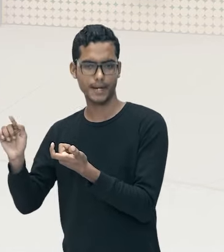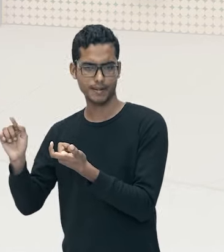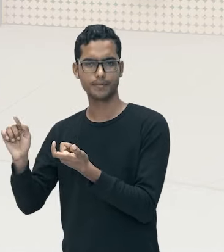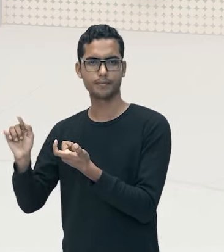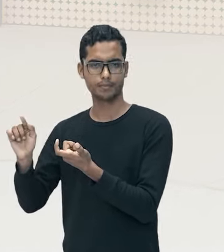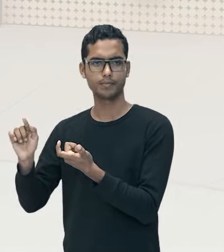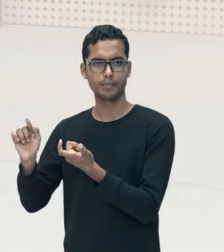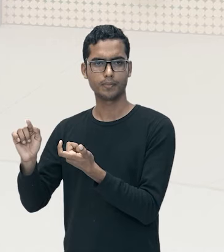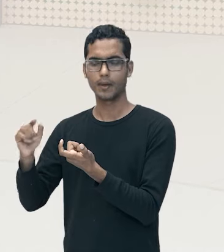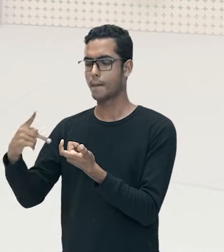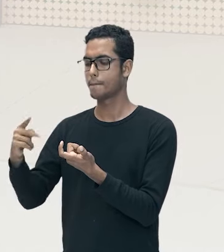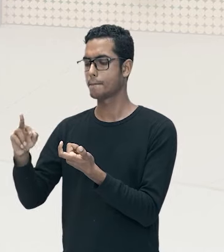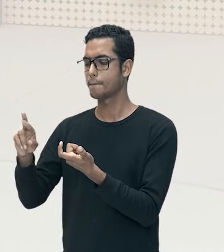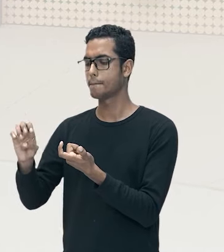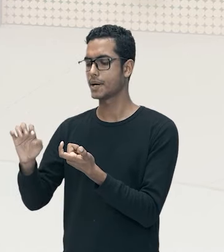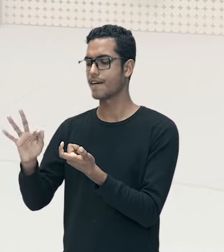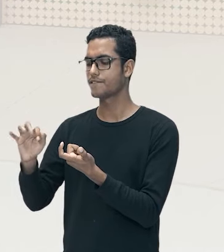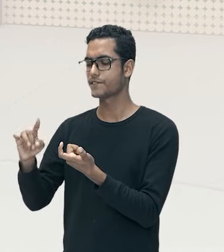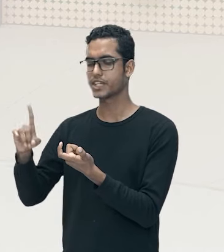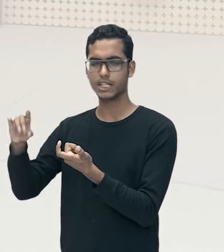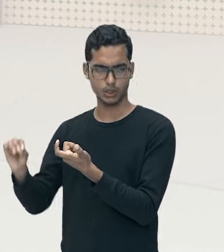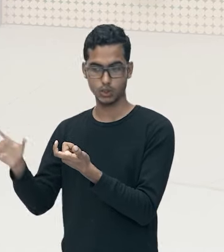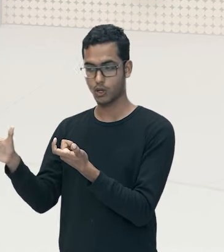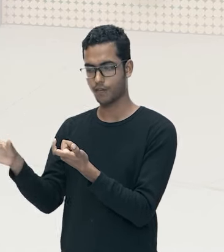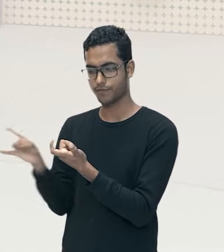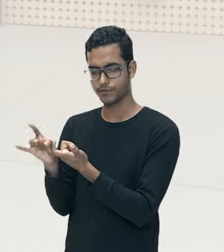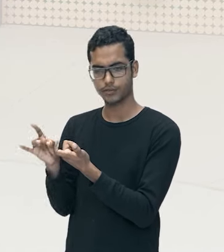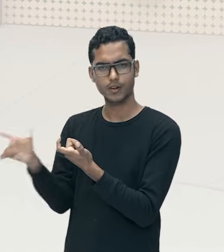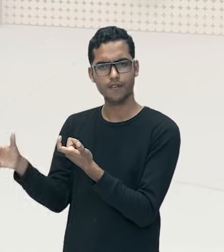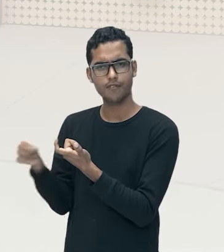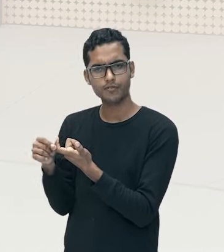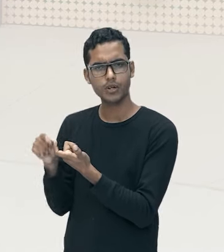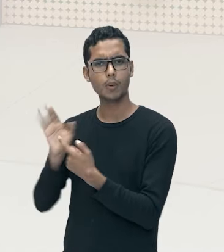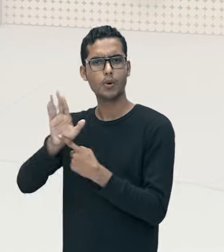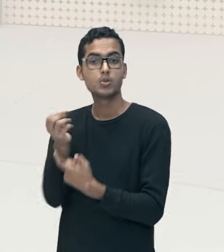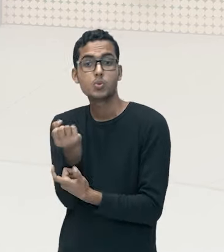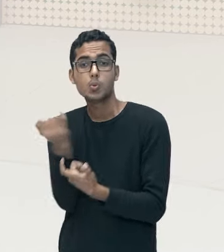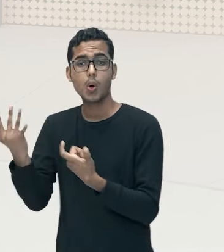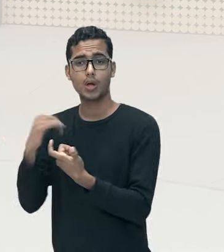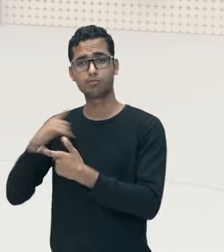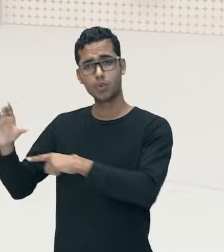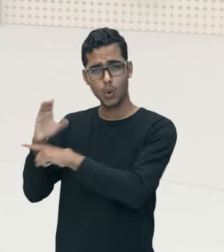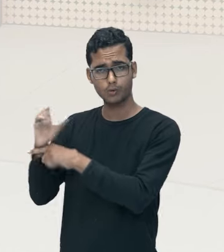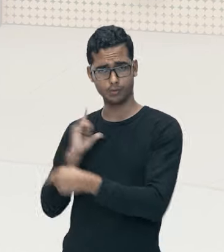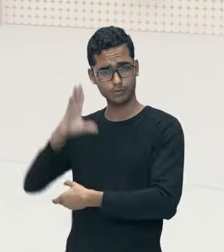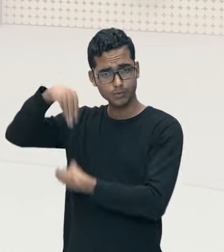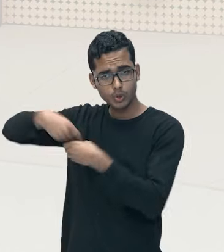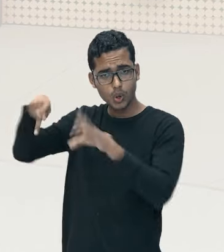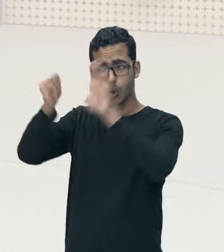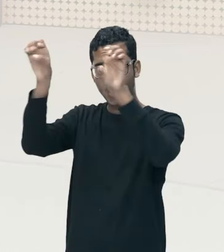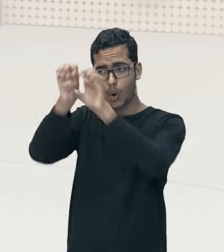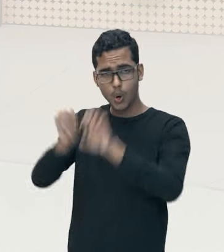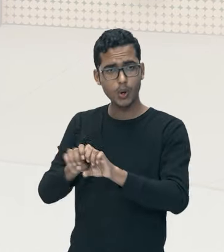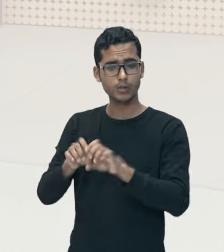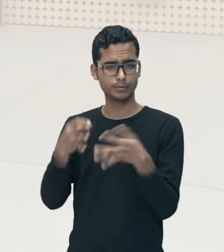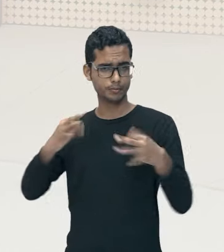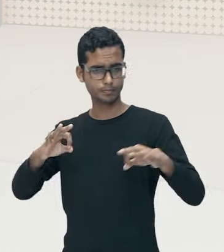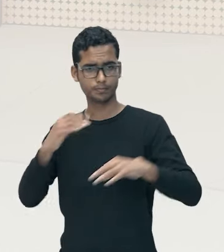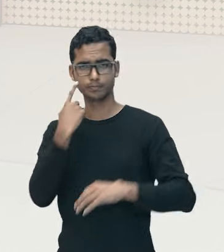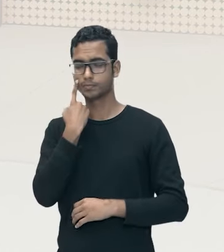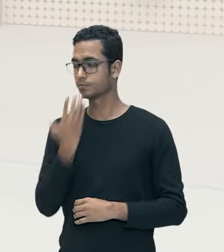nossa tabela ele indica Justamente a quantidade de carbonos que aquela minha cadeia possui tá como eu já